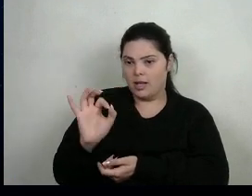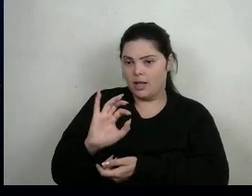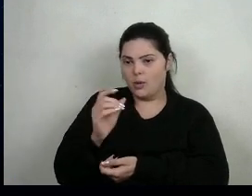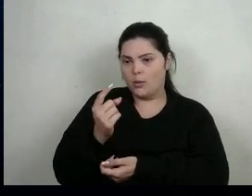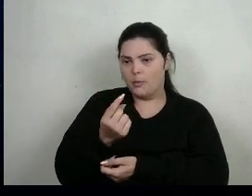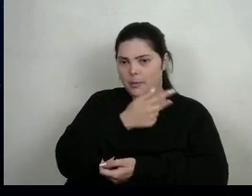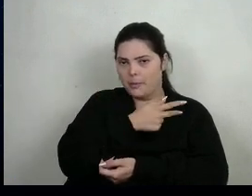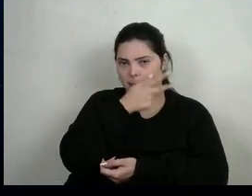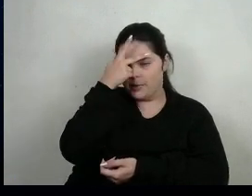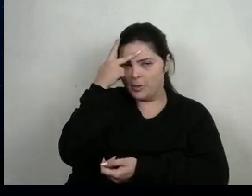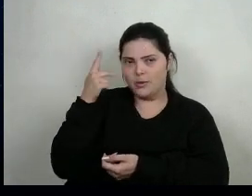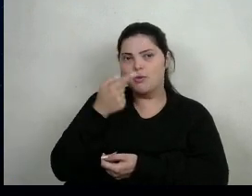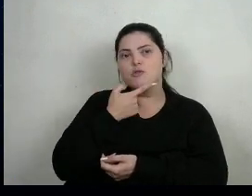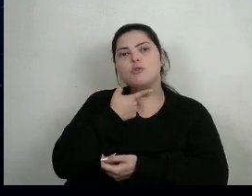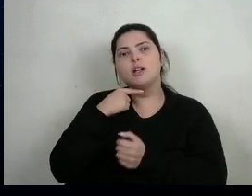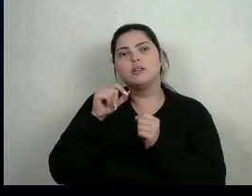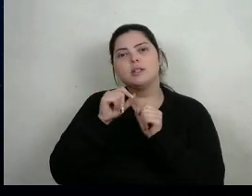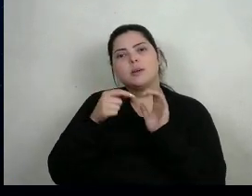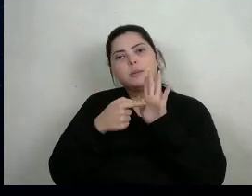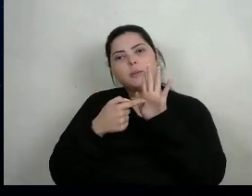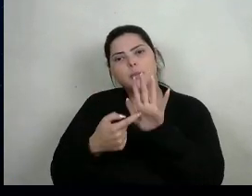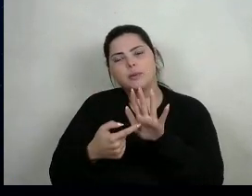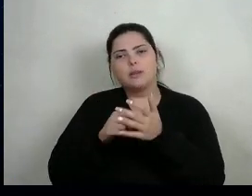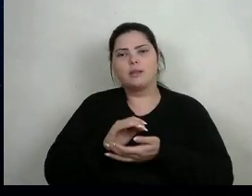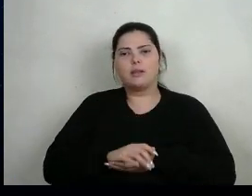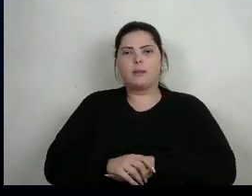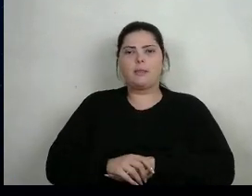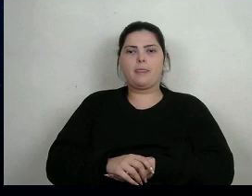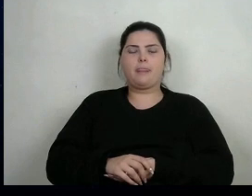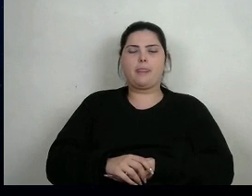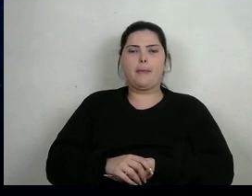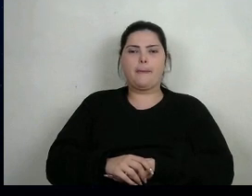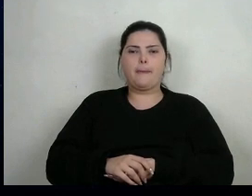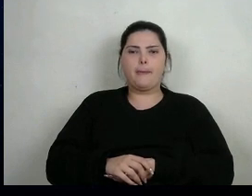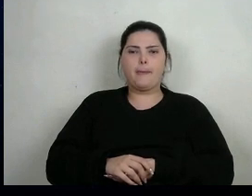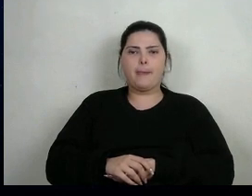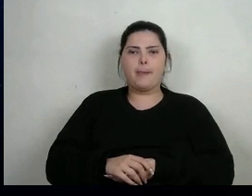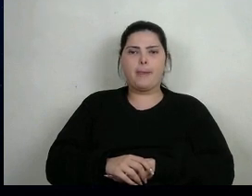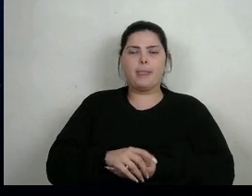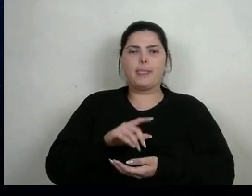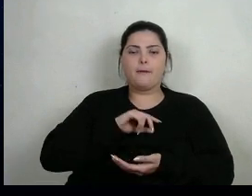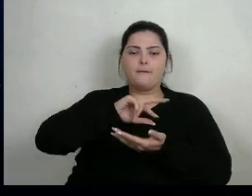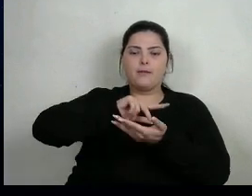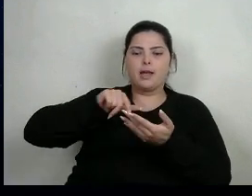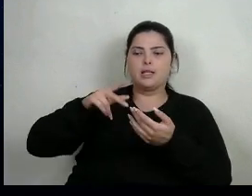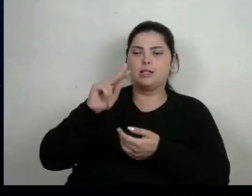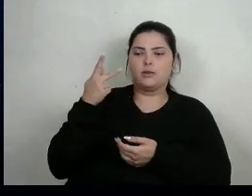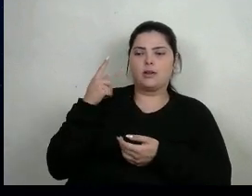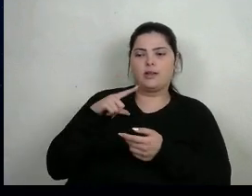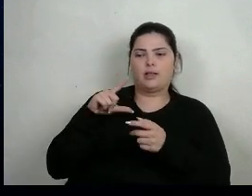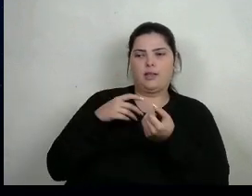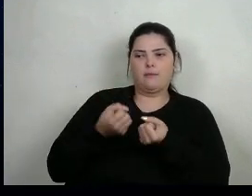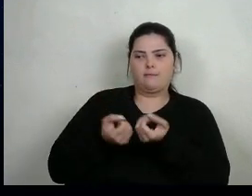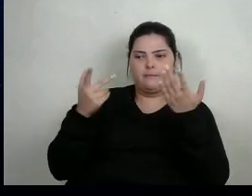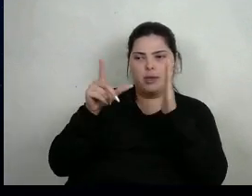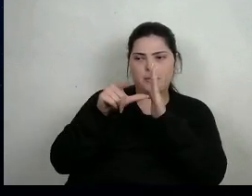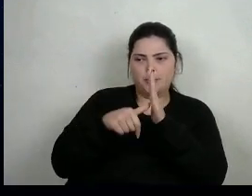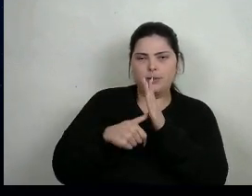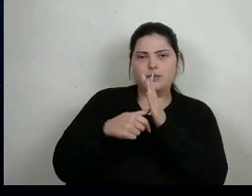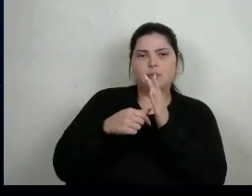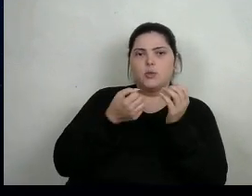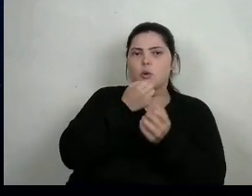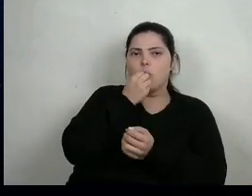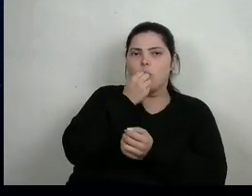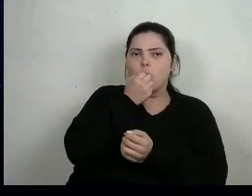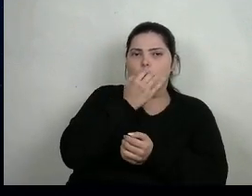pessoa que gosta de fazer apontamento de horas eu tenho ele em histórias a gente vai ter um happy hour daqui a pouco quem quiser eu posso contar